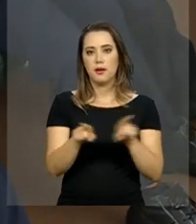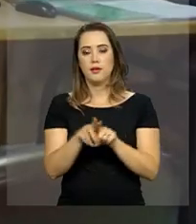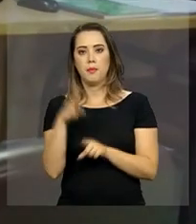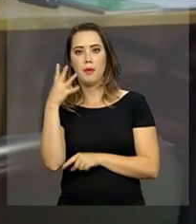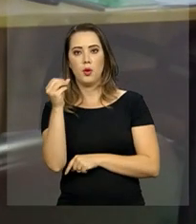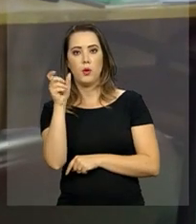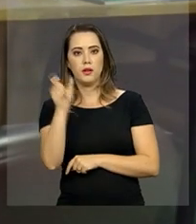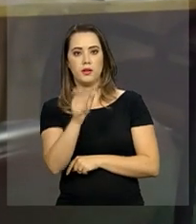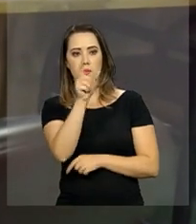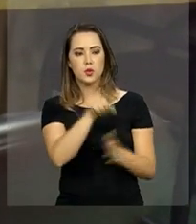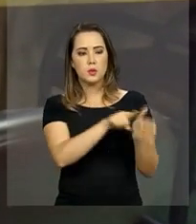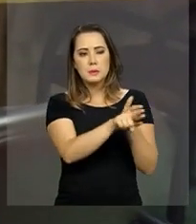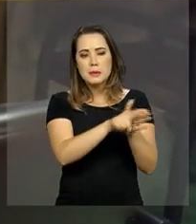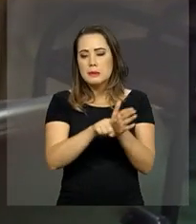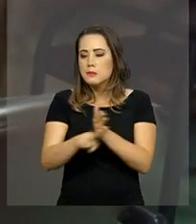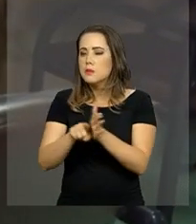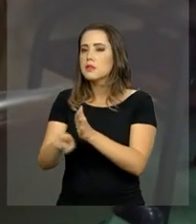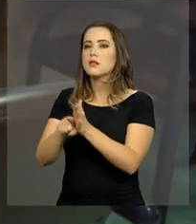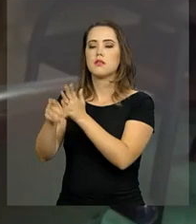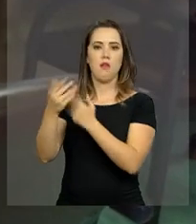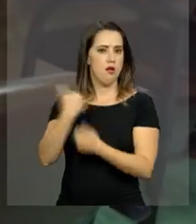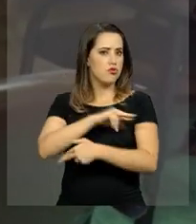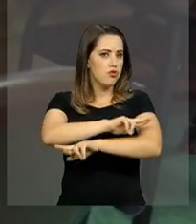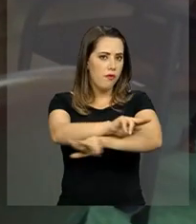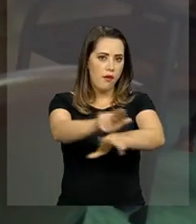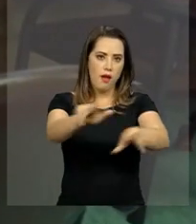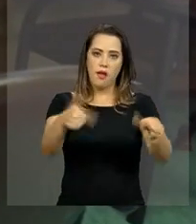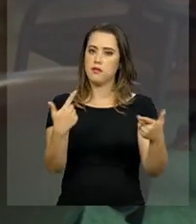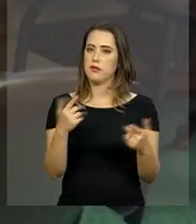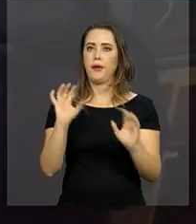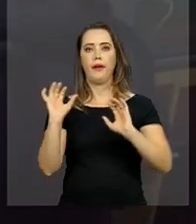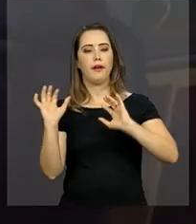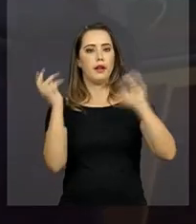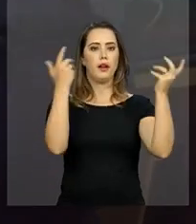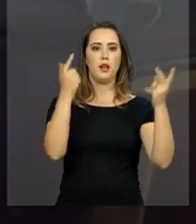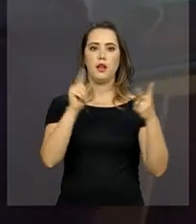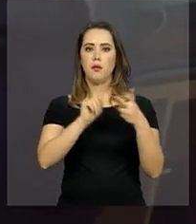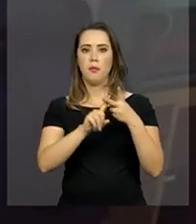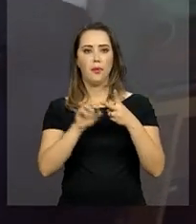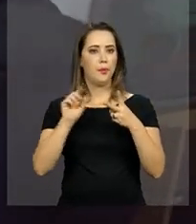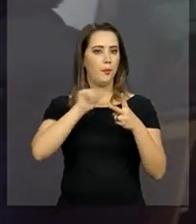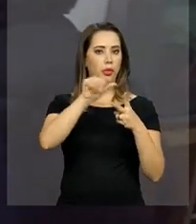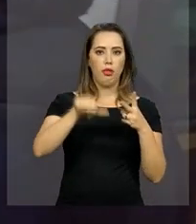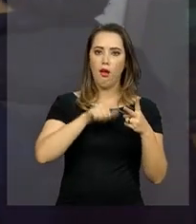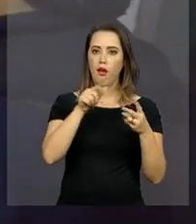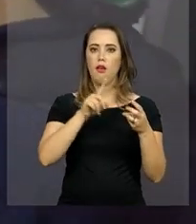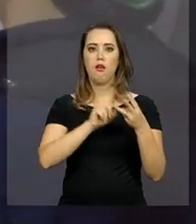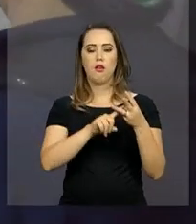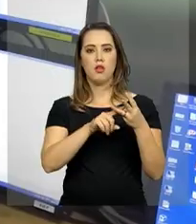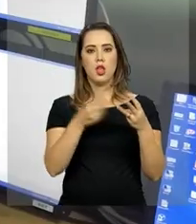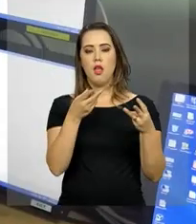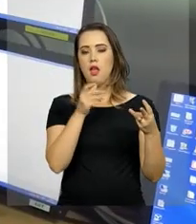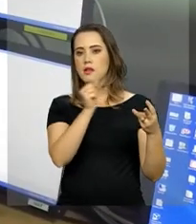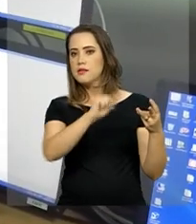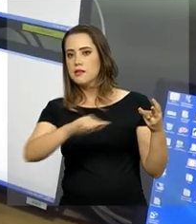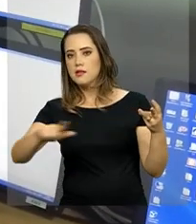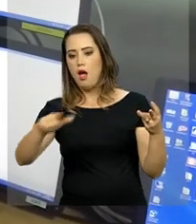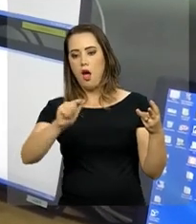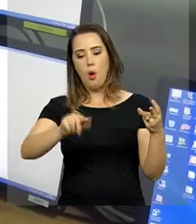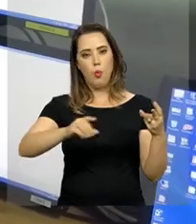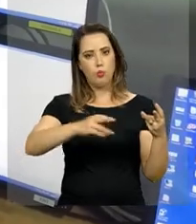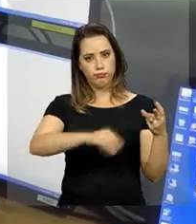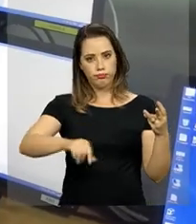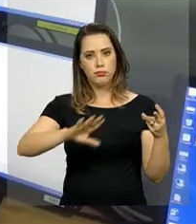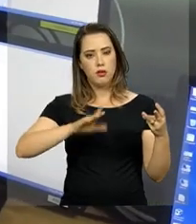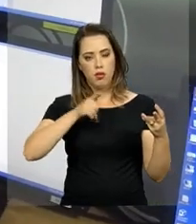cientistas e permite a realização de pesquisas como as relacionadas à meteorologia, mudanças climáticas, salinidade, economia da